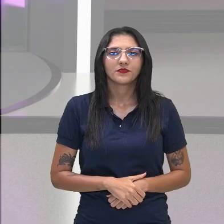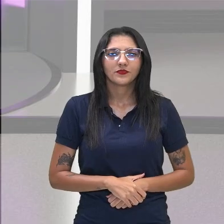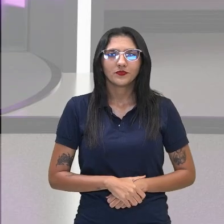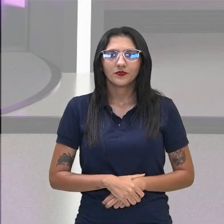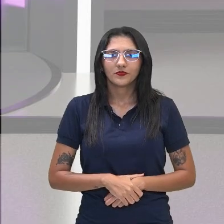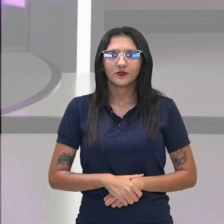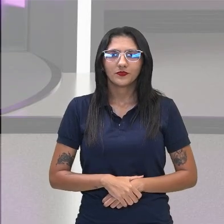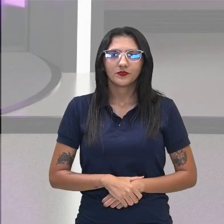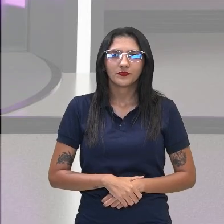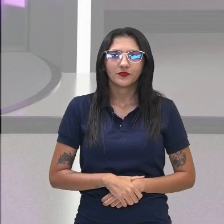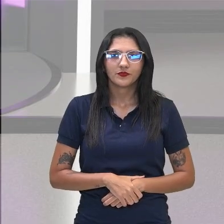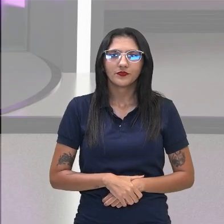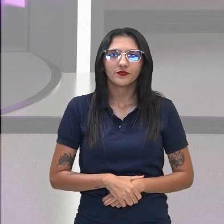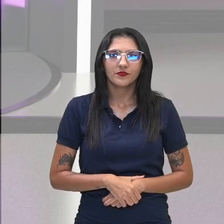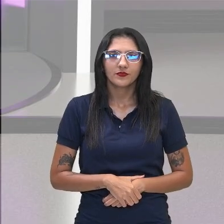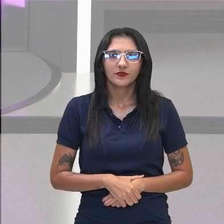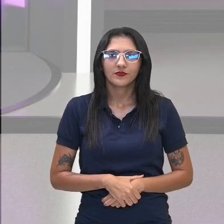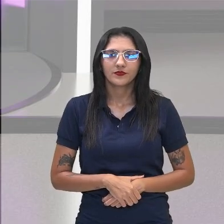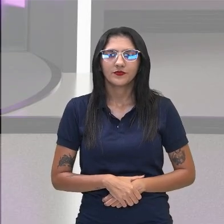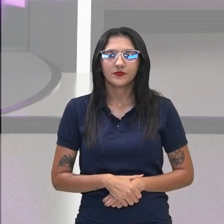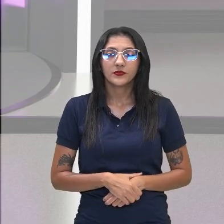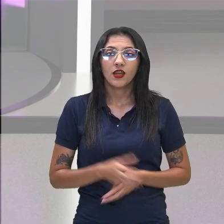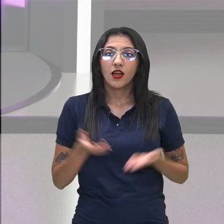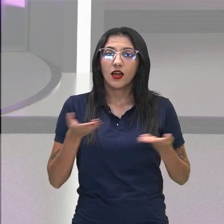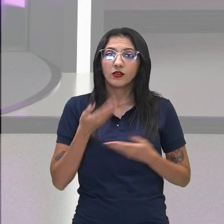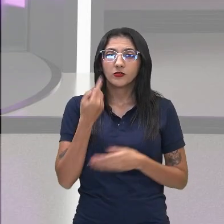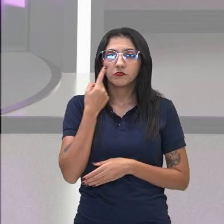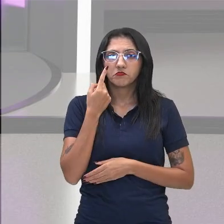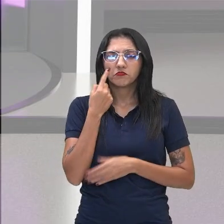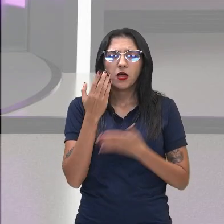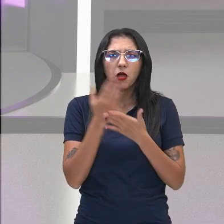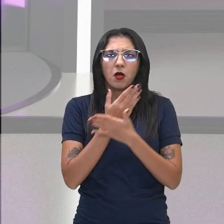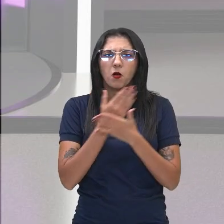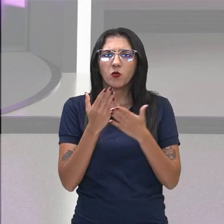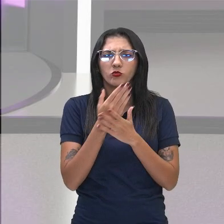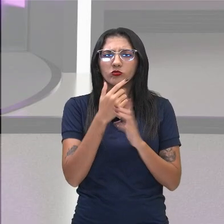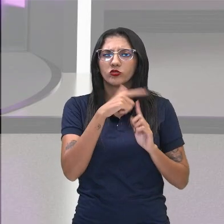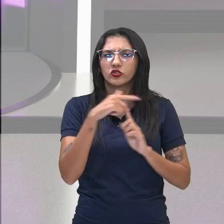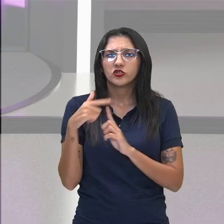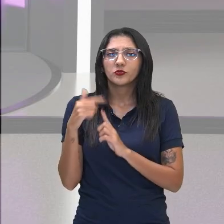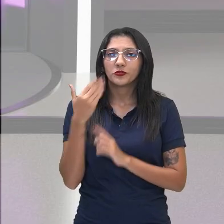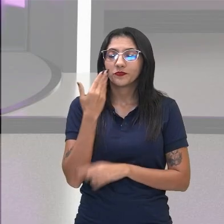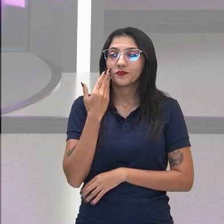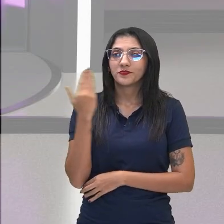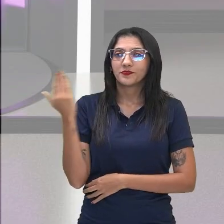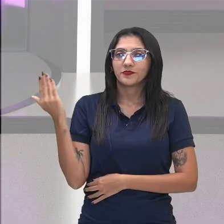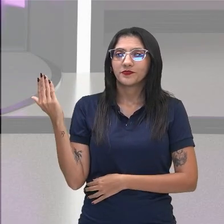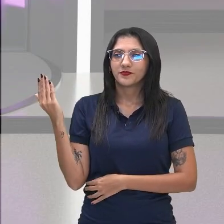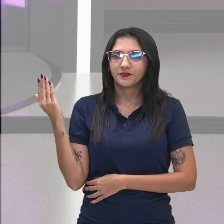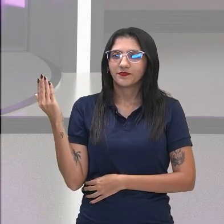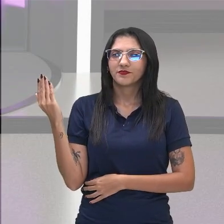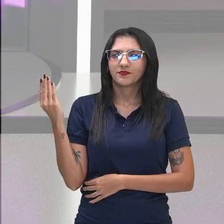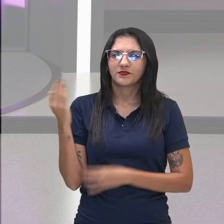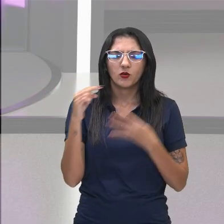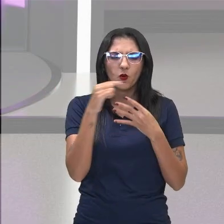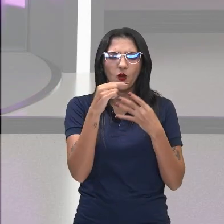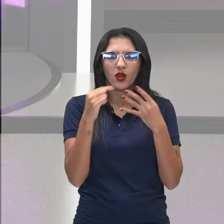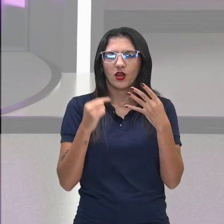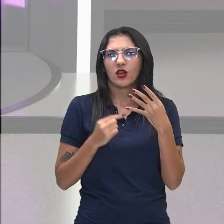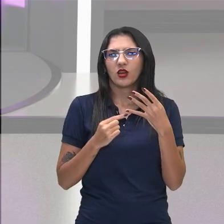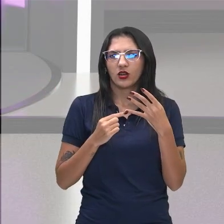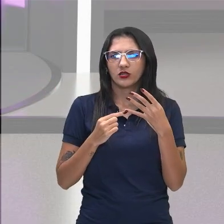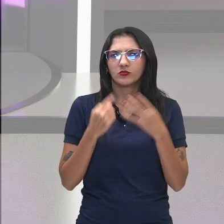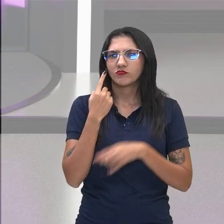beleza? Então, vamos agora ver alguns polígonos. Então, nós temos aqui alguns polígonos,